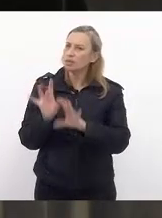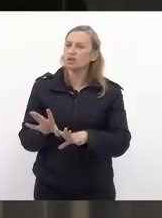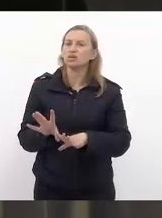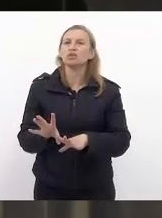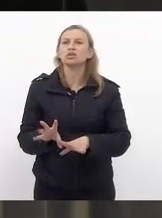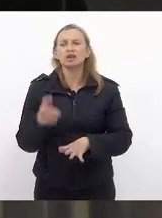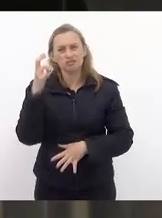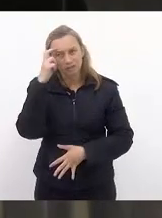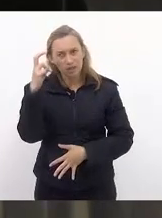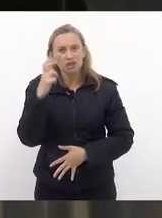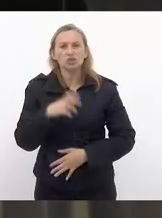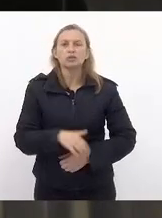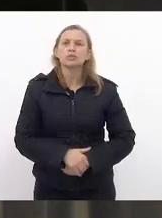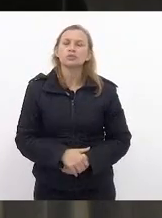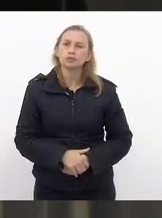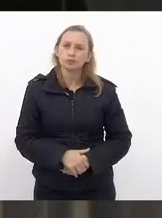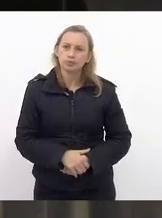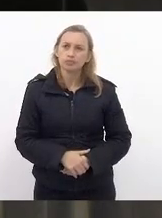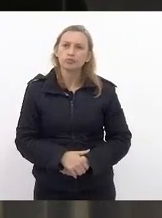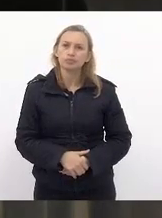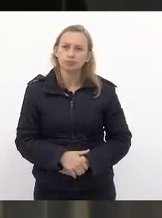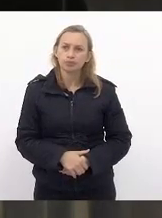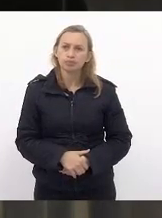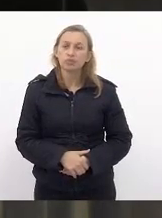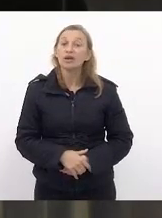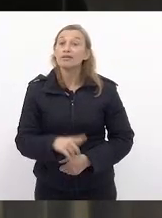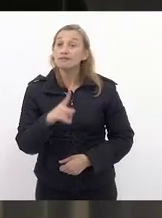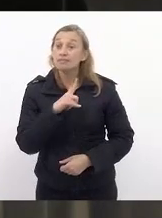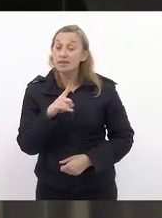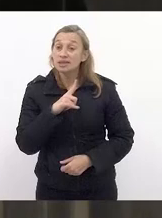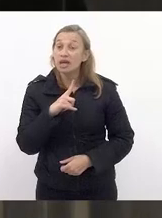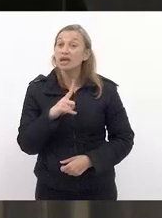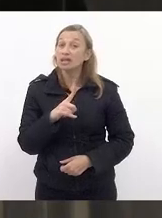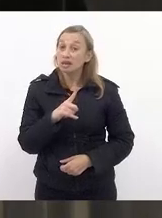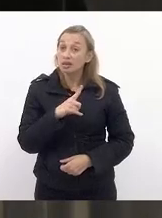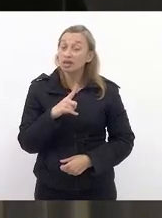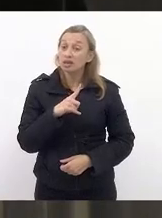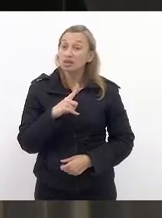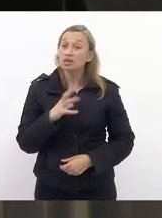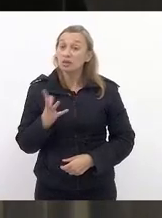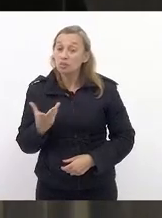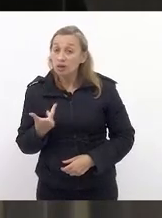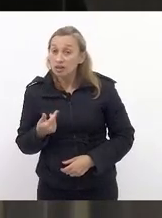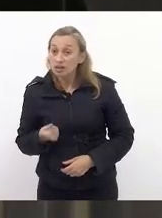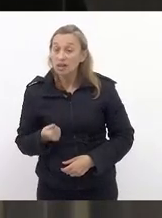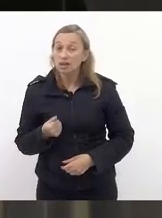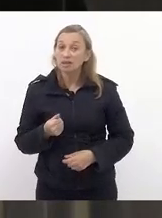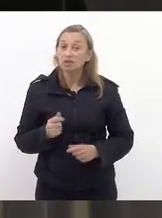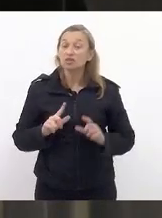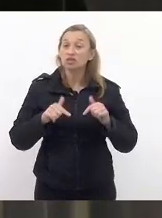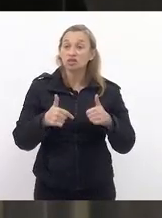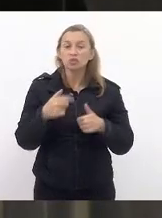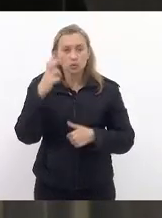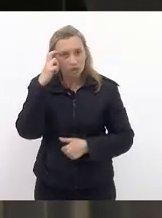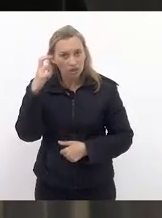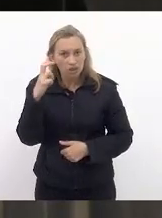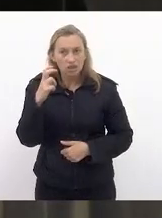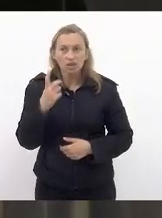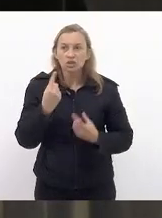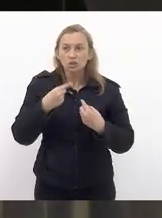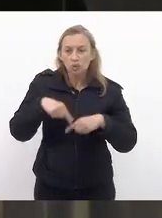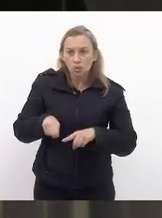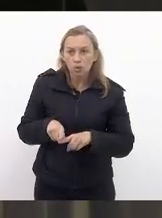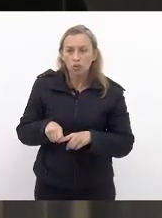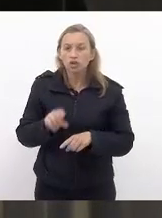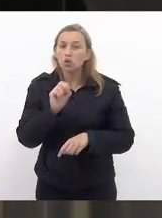a inteligência mas existem maneiras eficazes e inteligentes de se